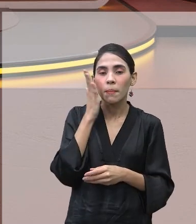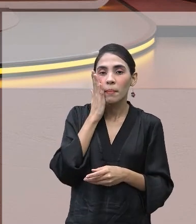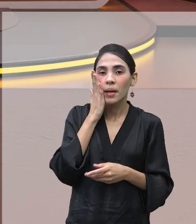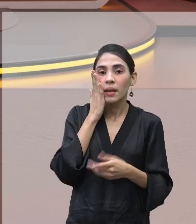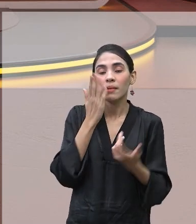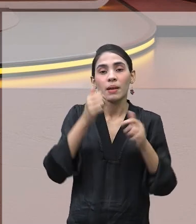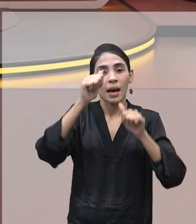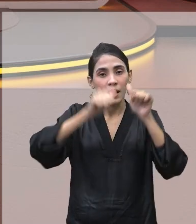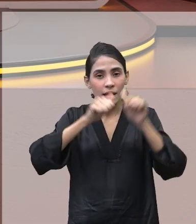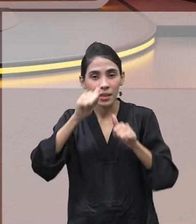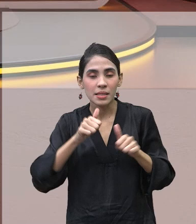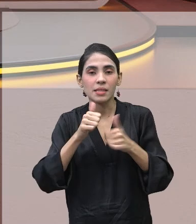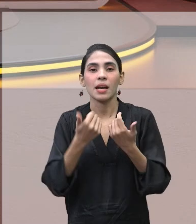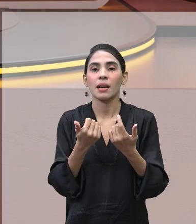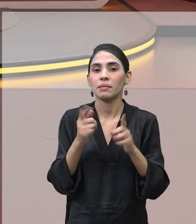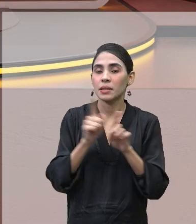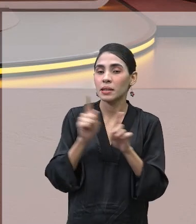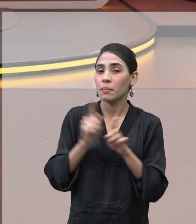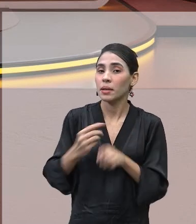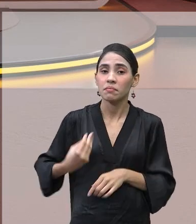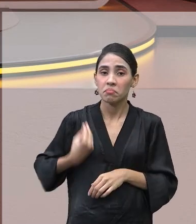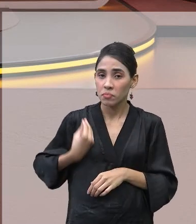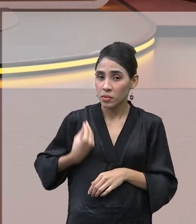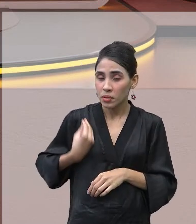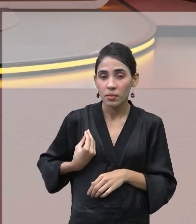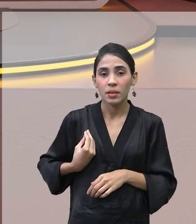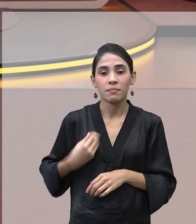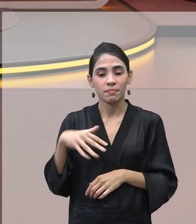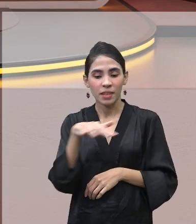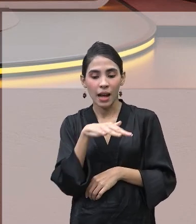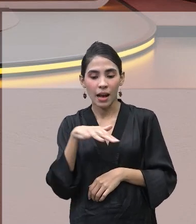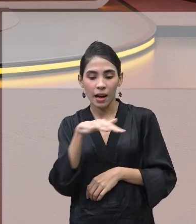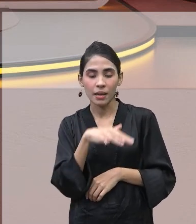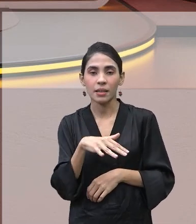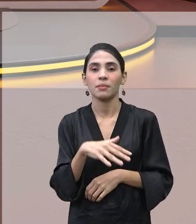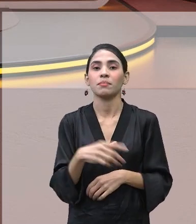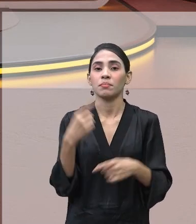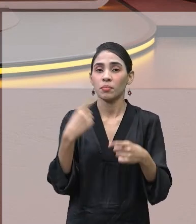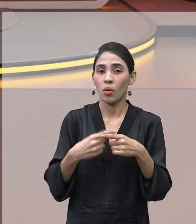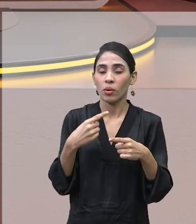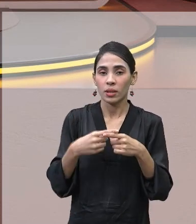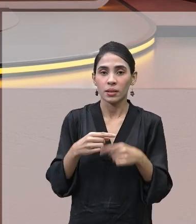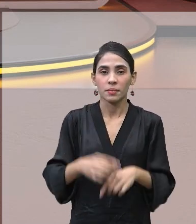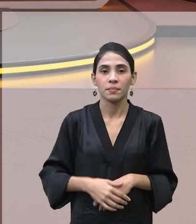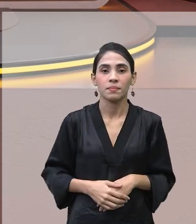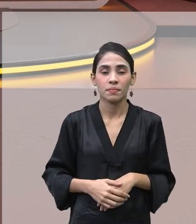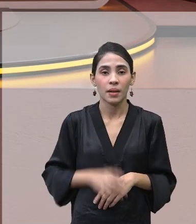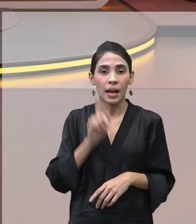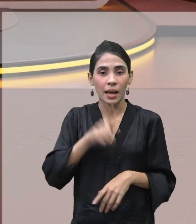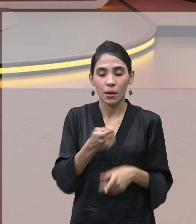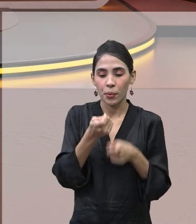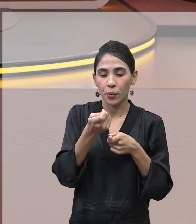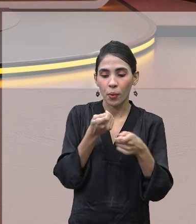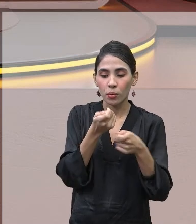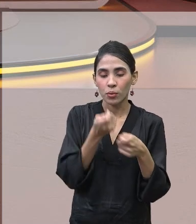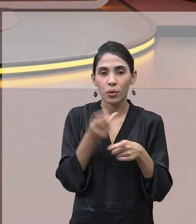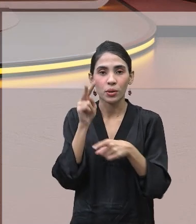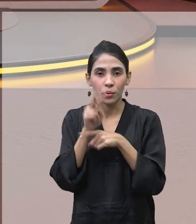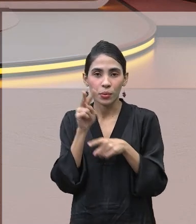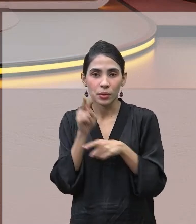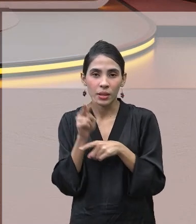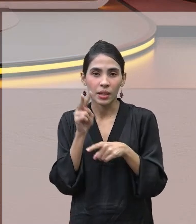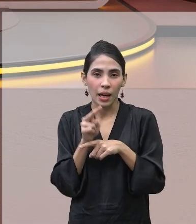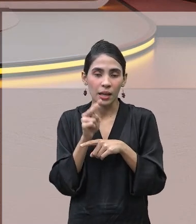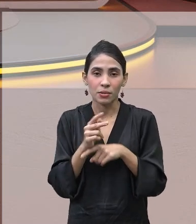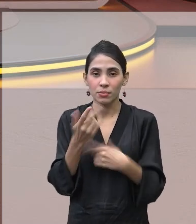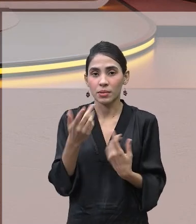nos suprir em nossas necessidades nessas regiões, justamente por conta do manejo que é realizado ali por